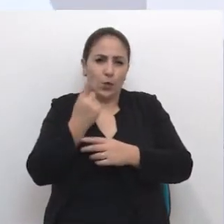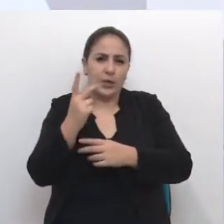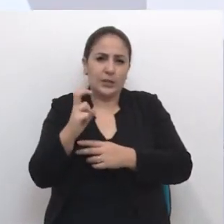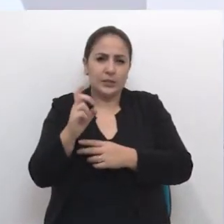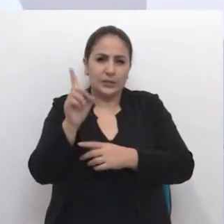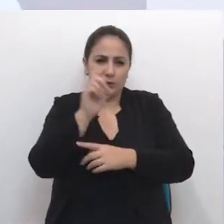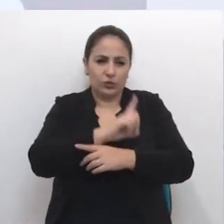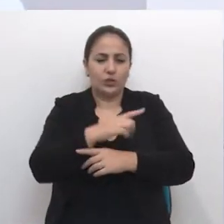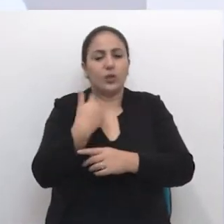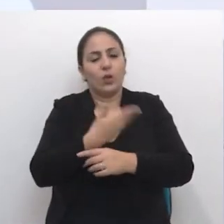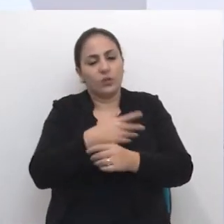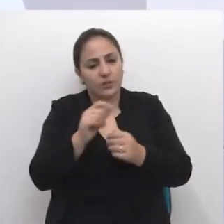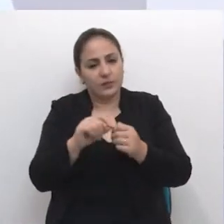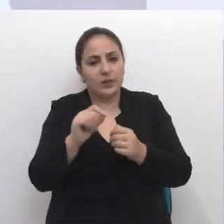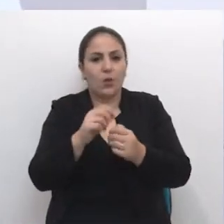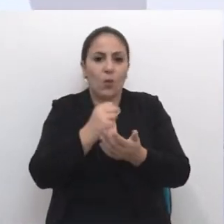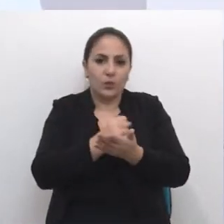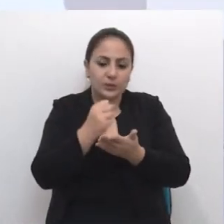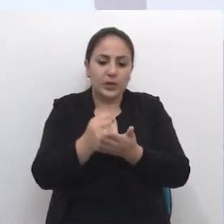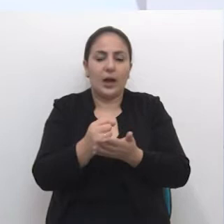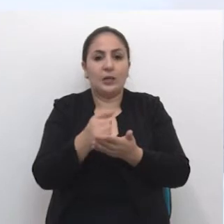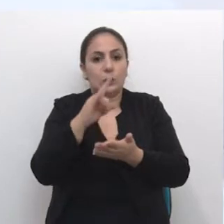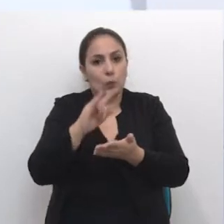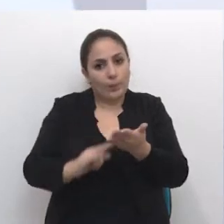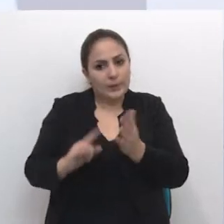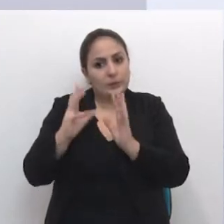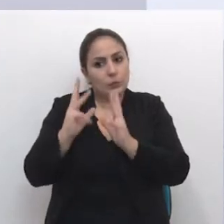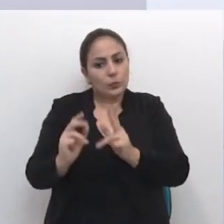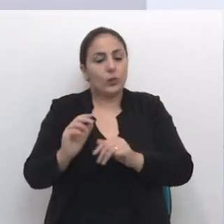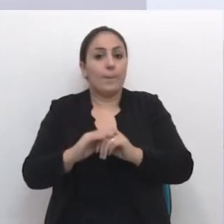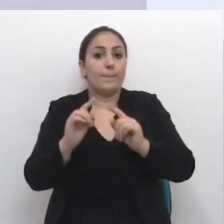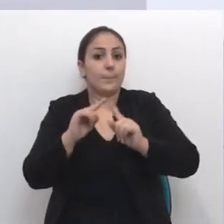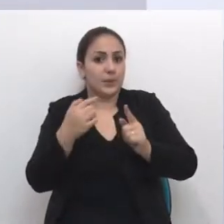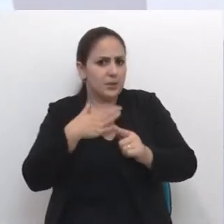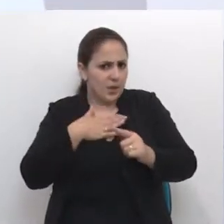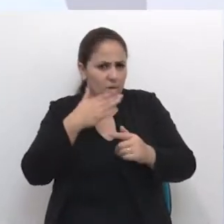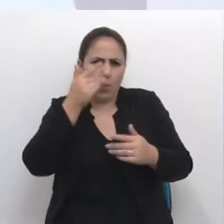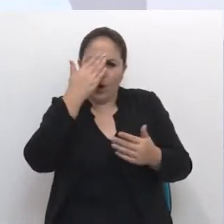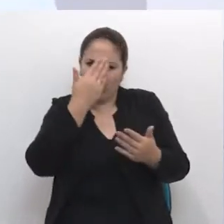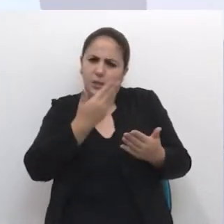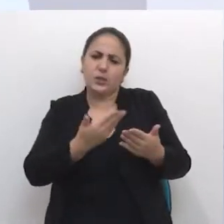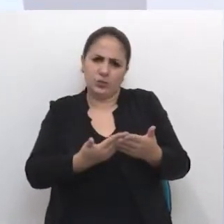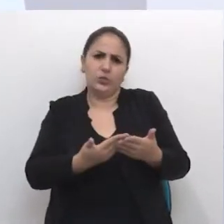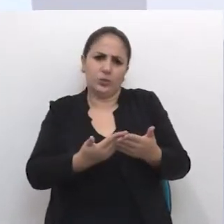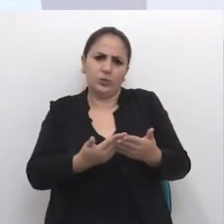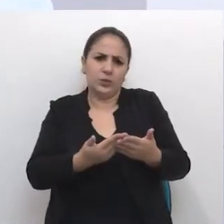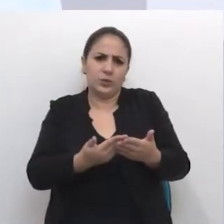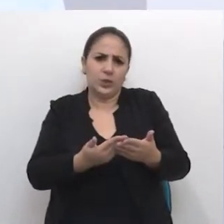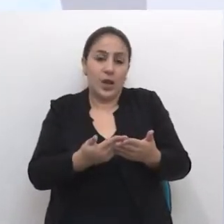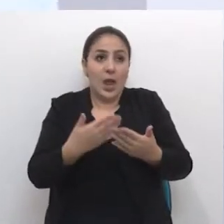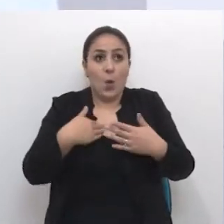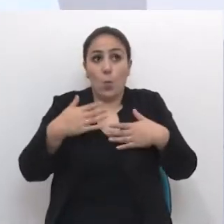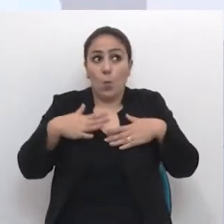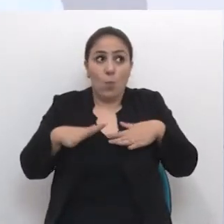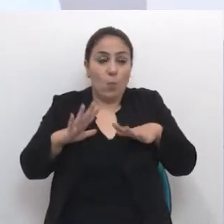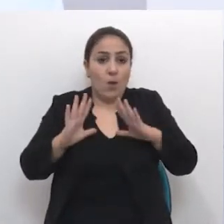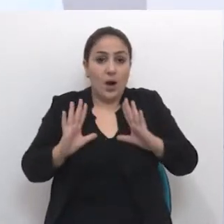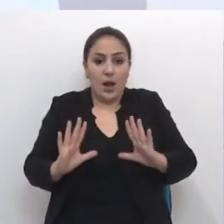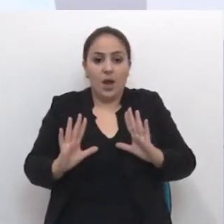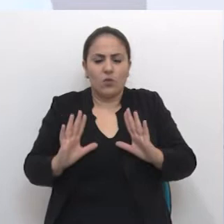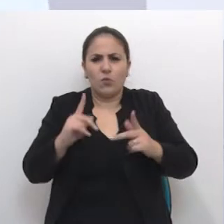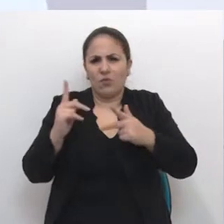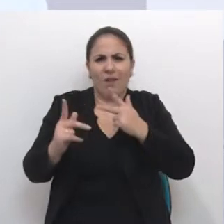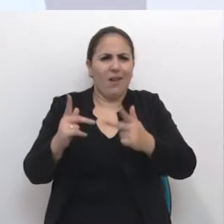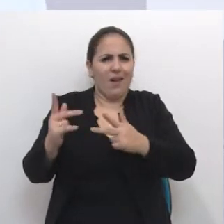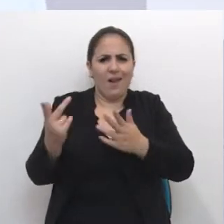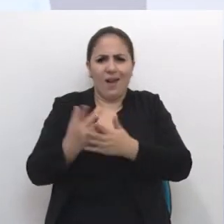para nós fazer um contrato, para nós a documentação. Mas eu acredito, eu não quero enganar